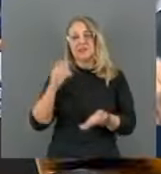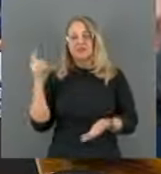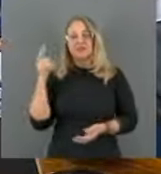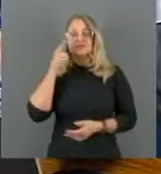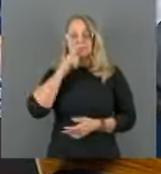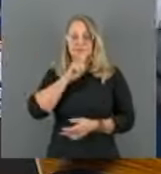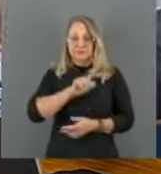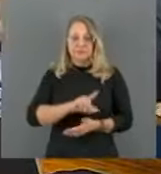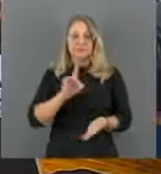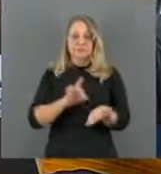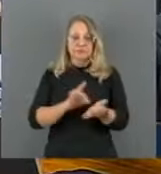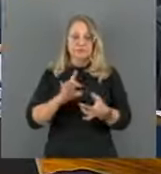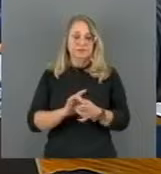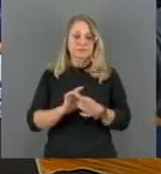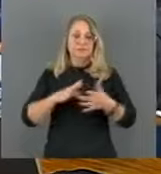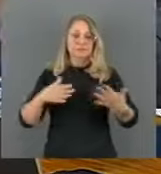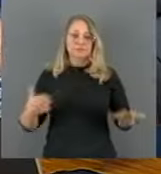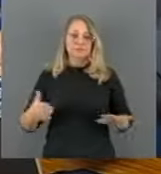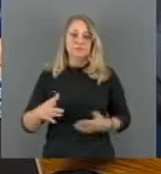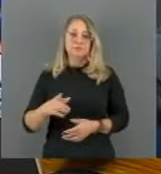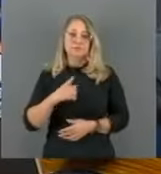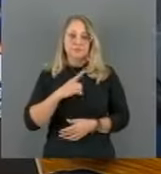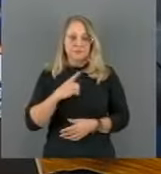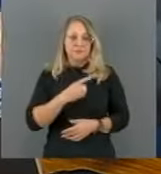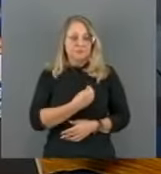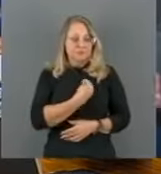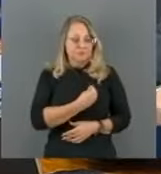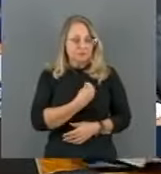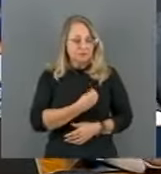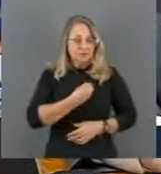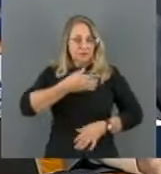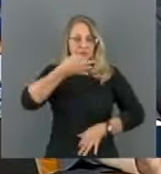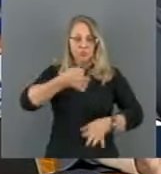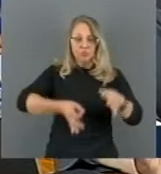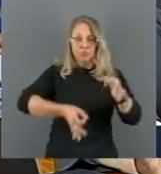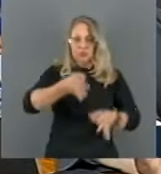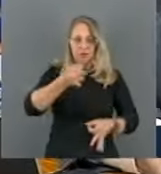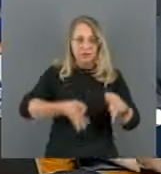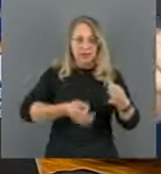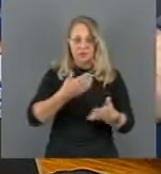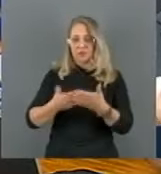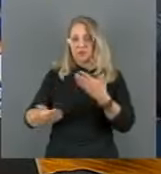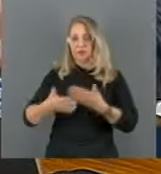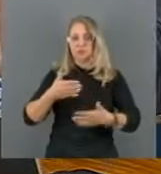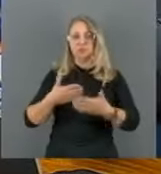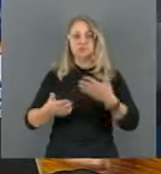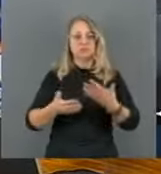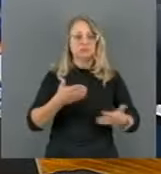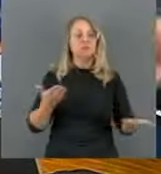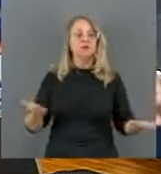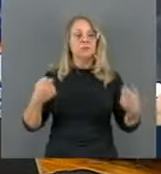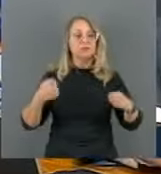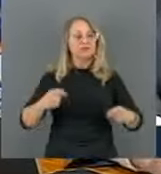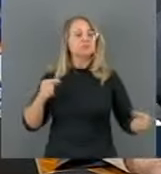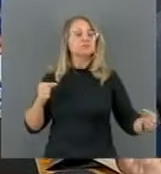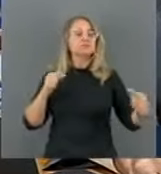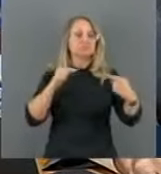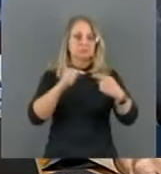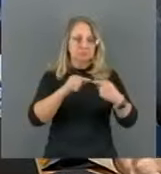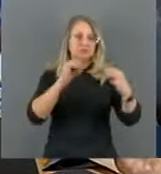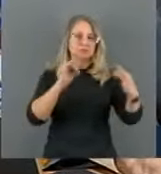ser absolvidos ou ter ou melhor ou ter o seu a sua o seu julgamento feito de uma forma adequada e até lá é preciso preservar a integridade